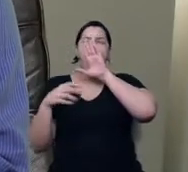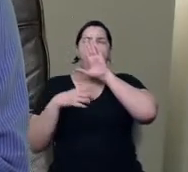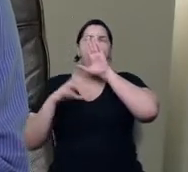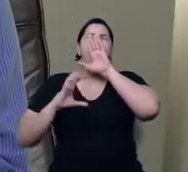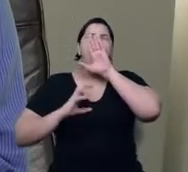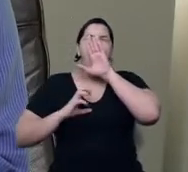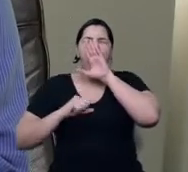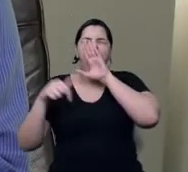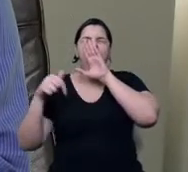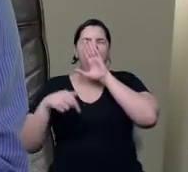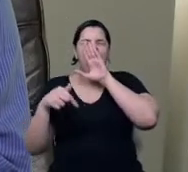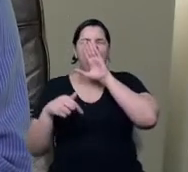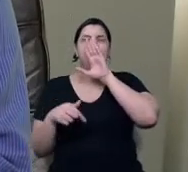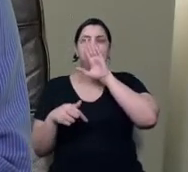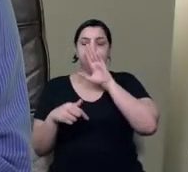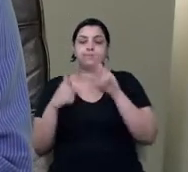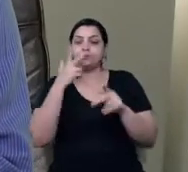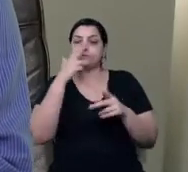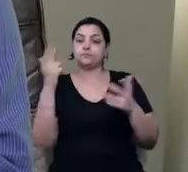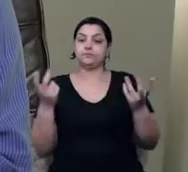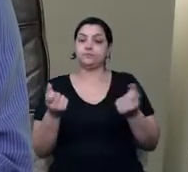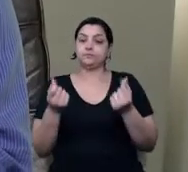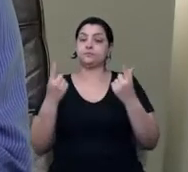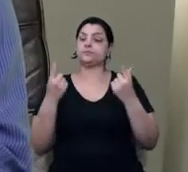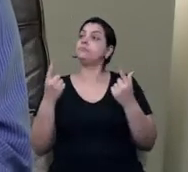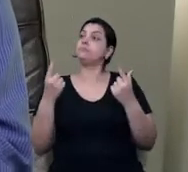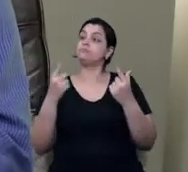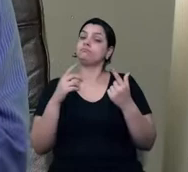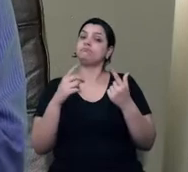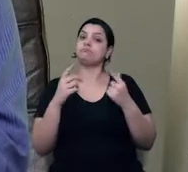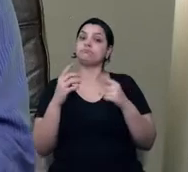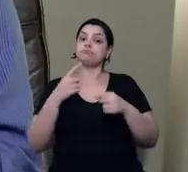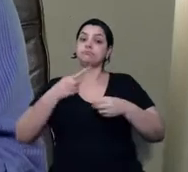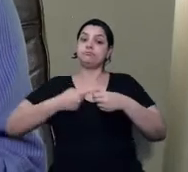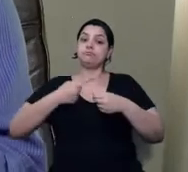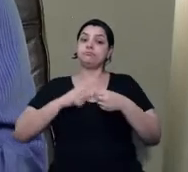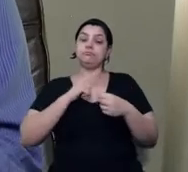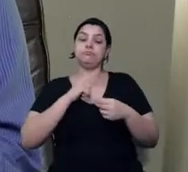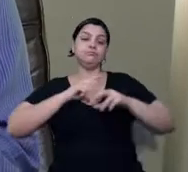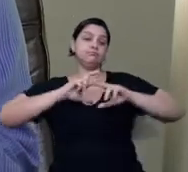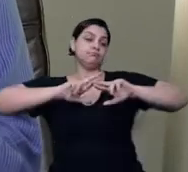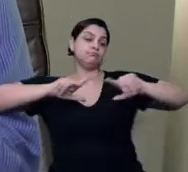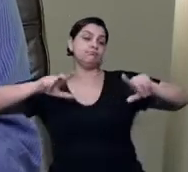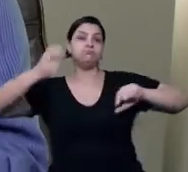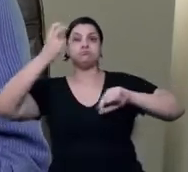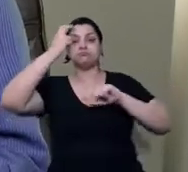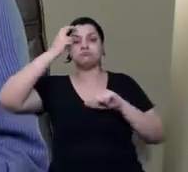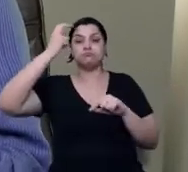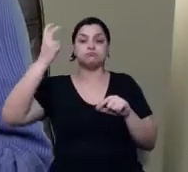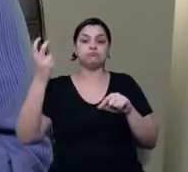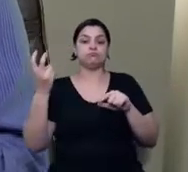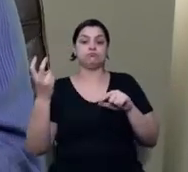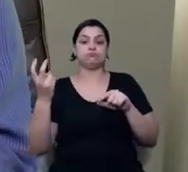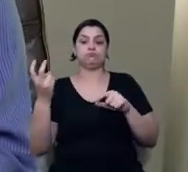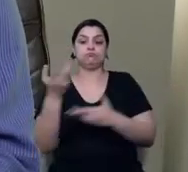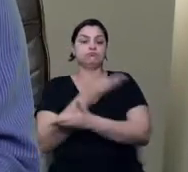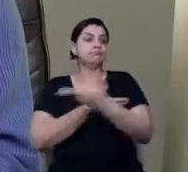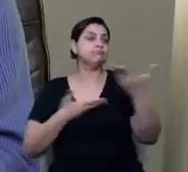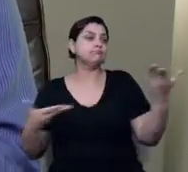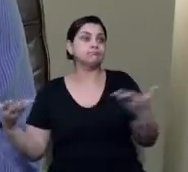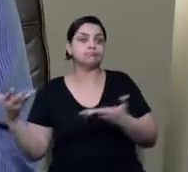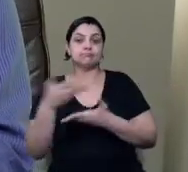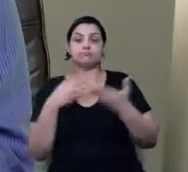como, cosmopolita como a cidade se apresenta. Uma cidade que tem diversas culturas e o convívio dessas culturas nos